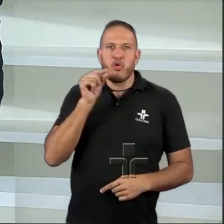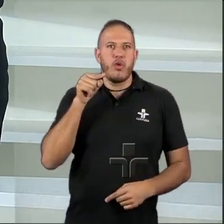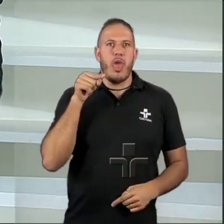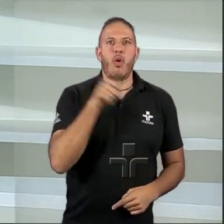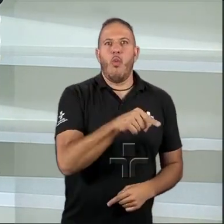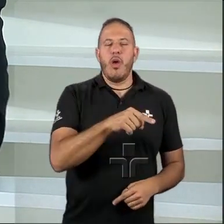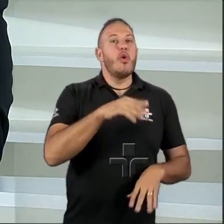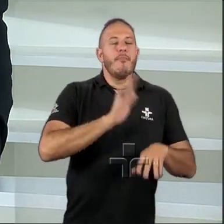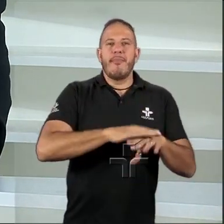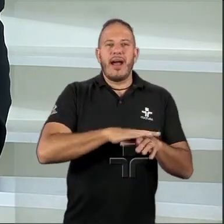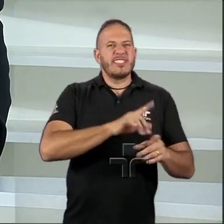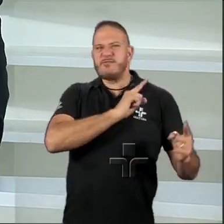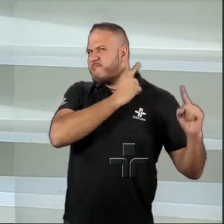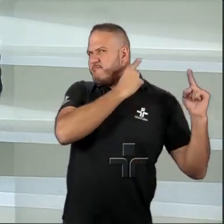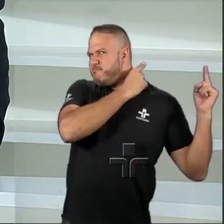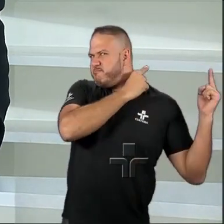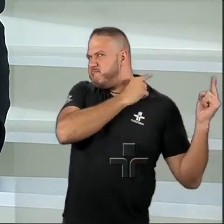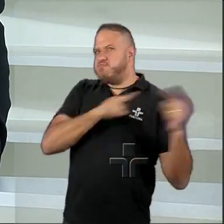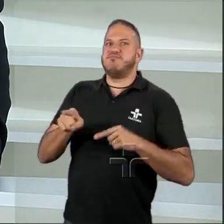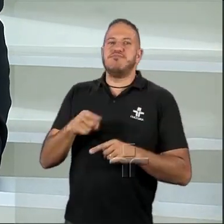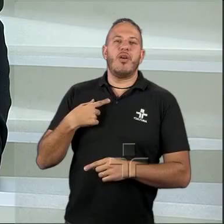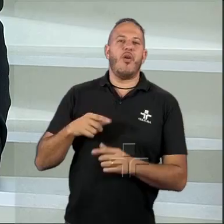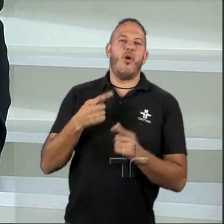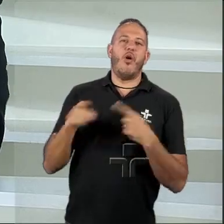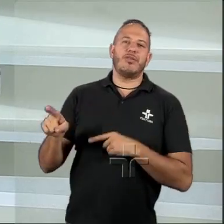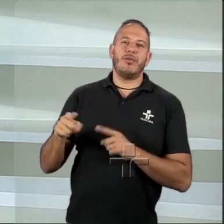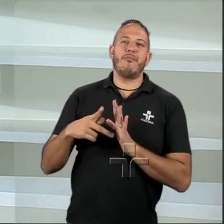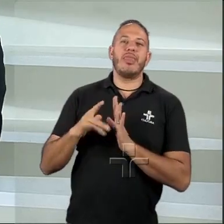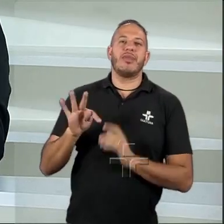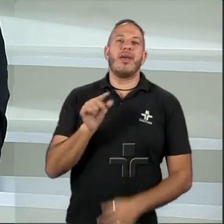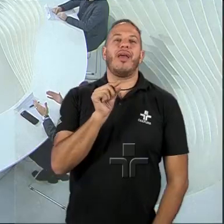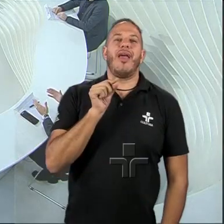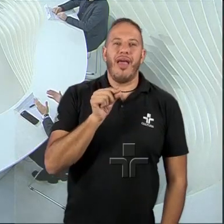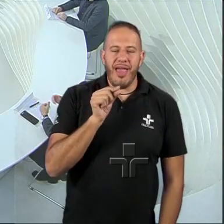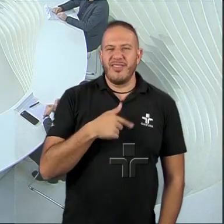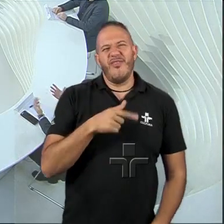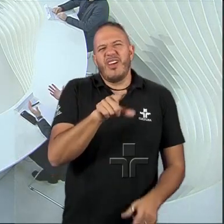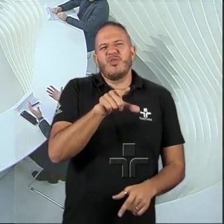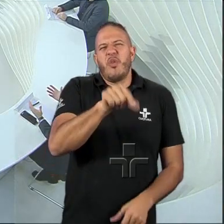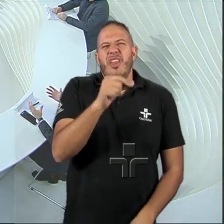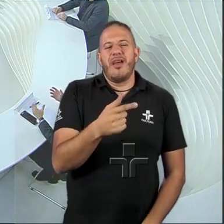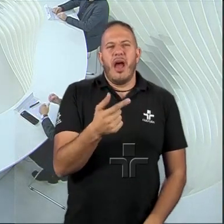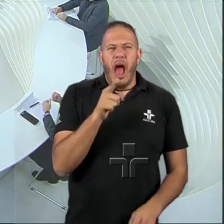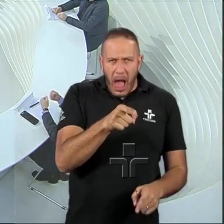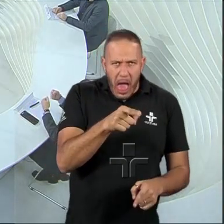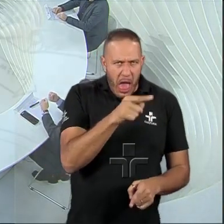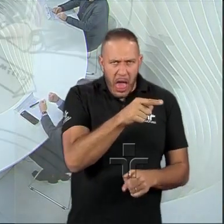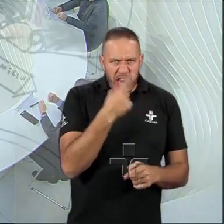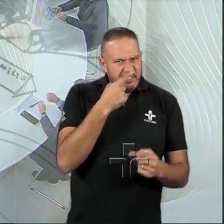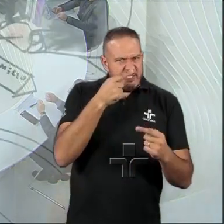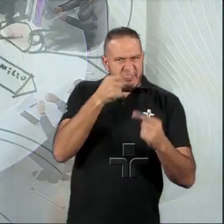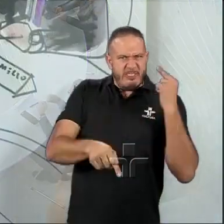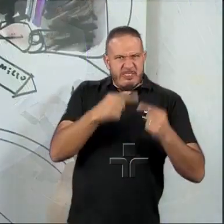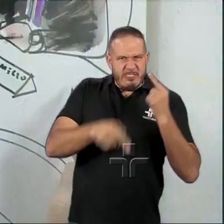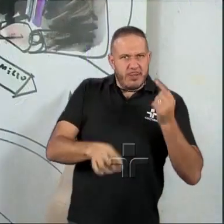mais radical contra o PT. Ele não vai escolher já que ele é antipetista, que ele